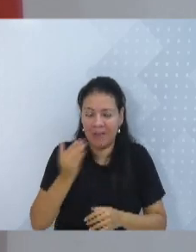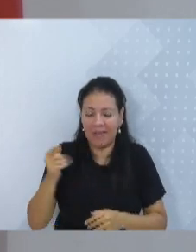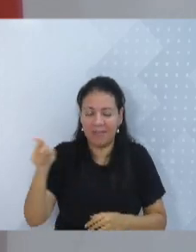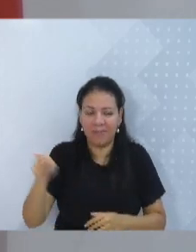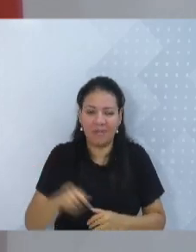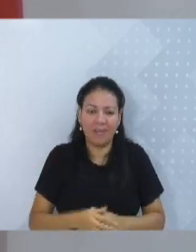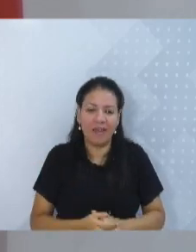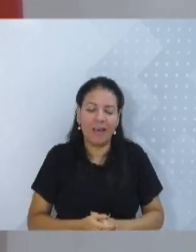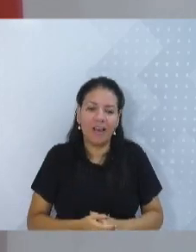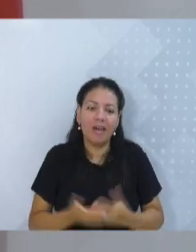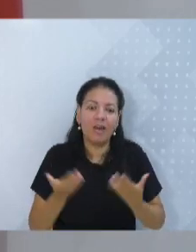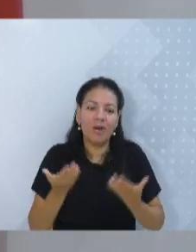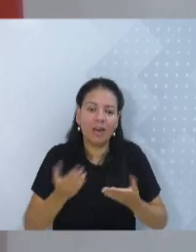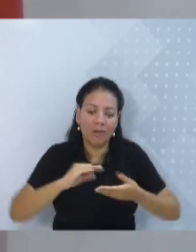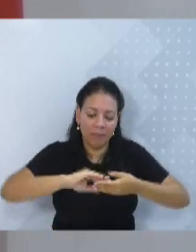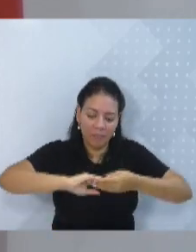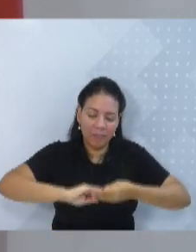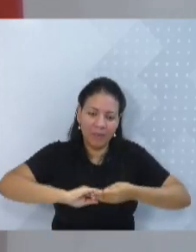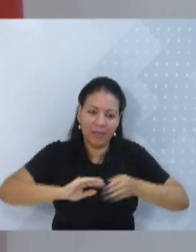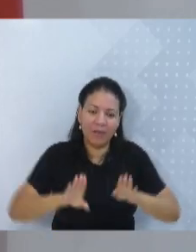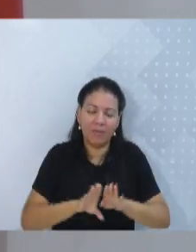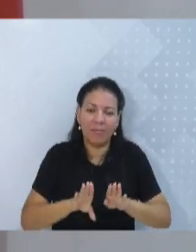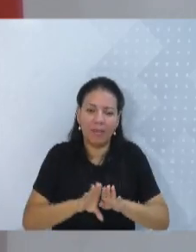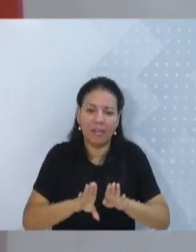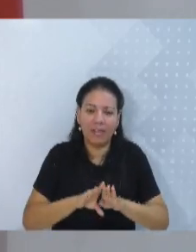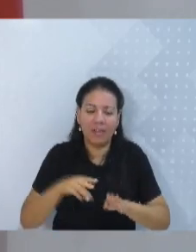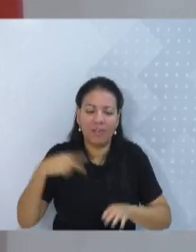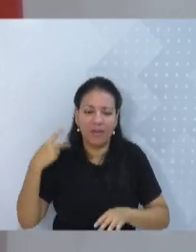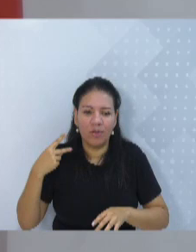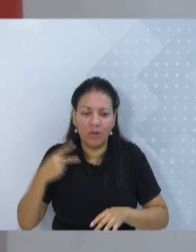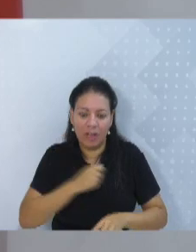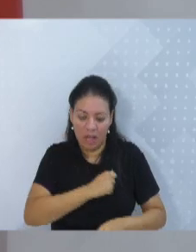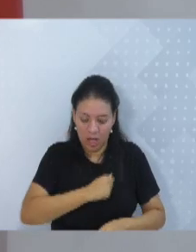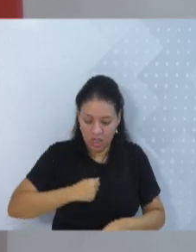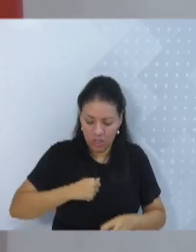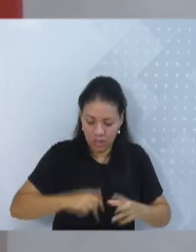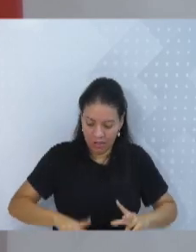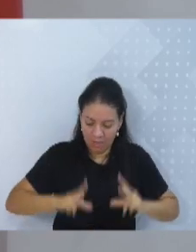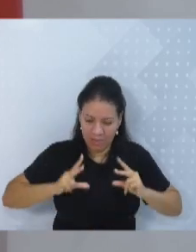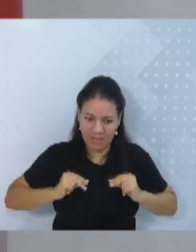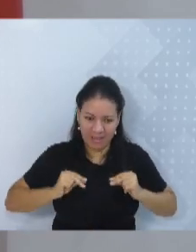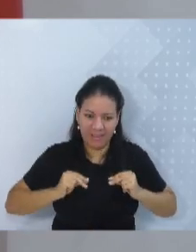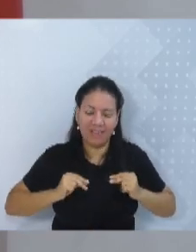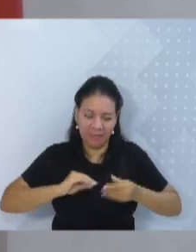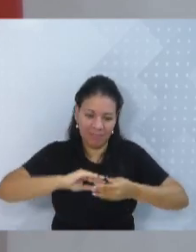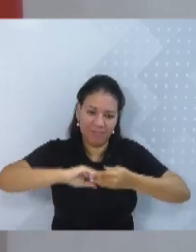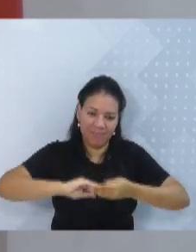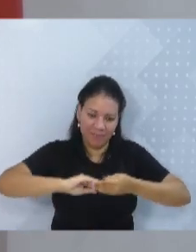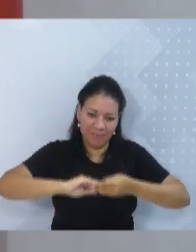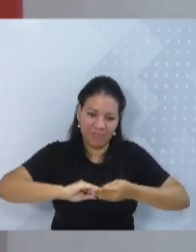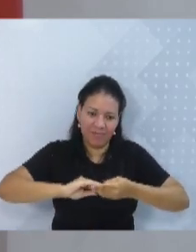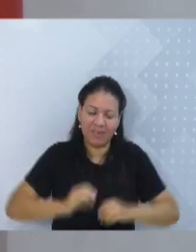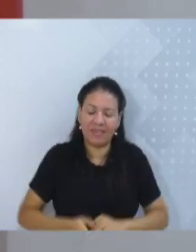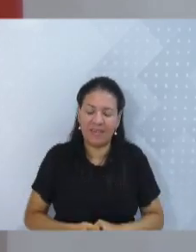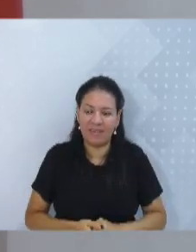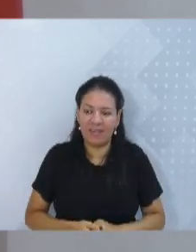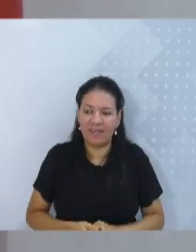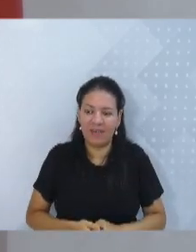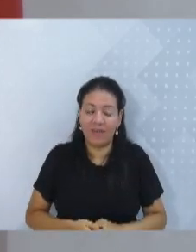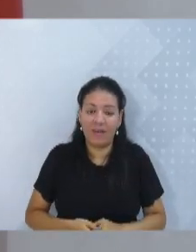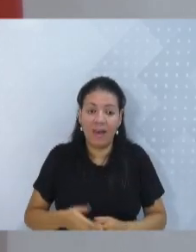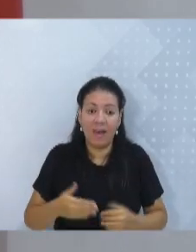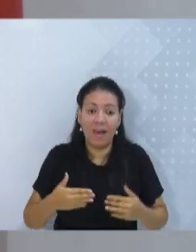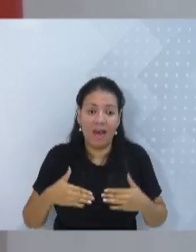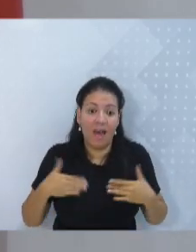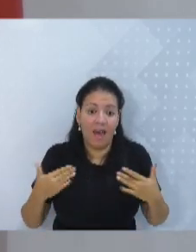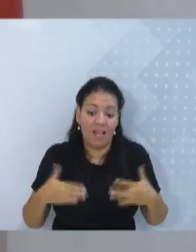eu quero parabenizar também o vereador Angela pela tão merecida homenagem eu tenho a alegria de